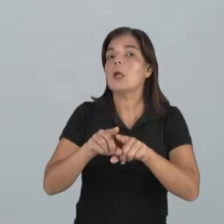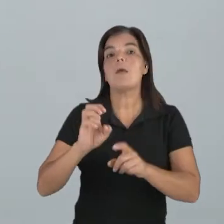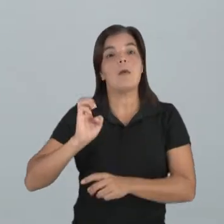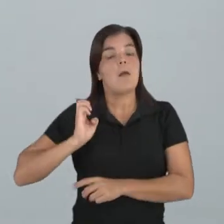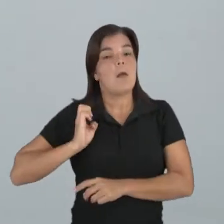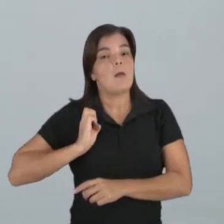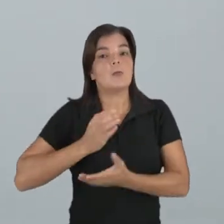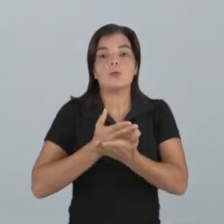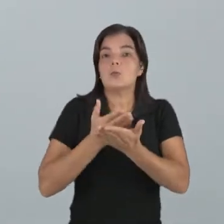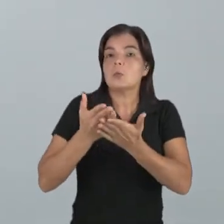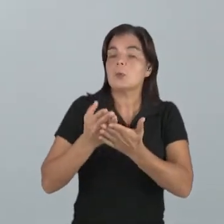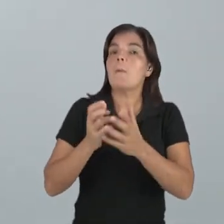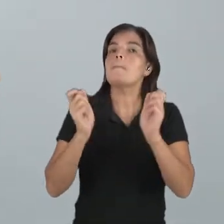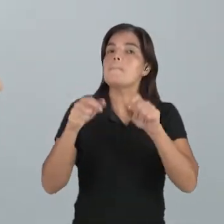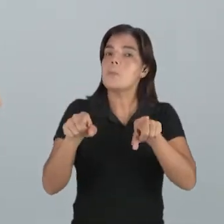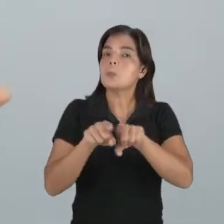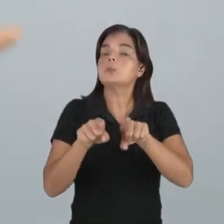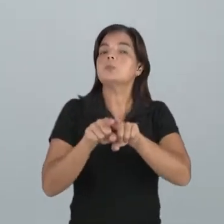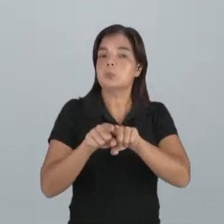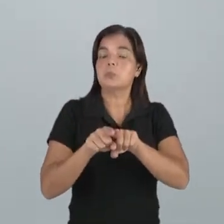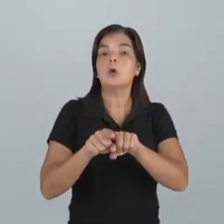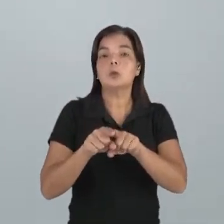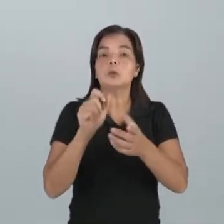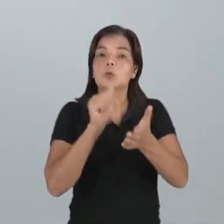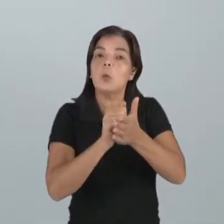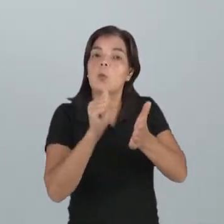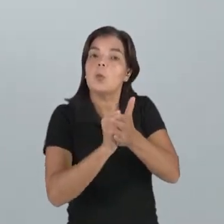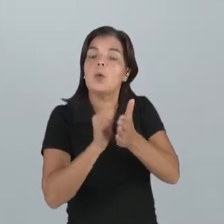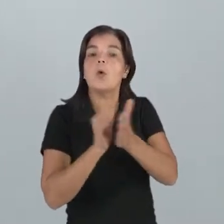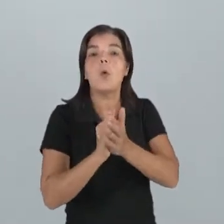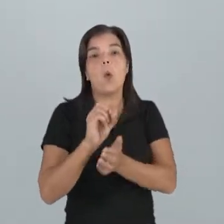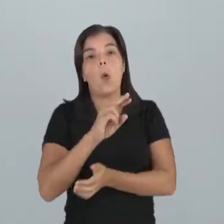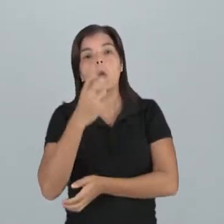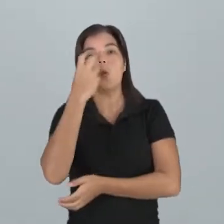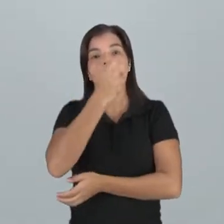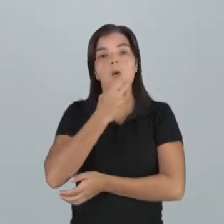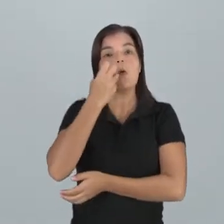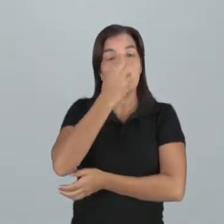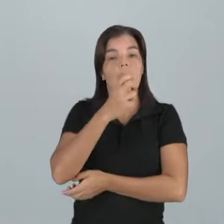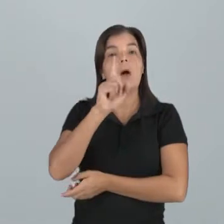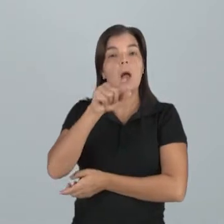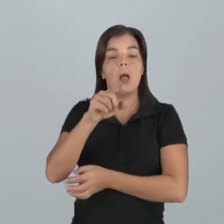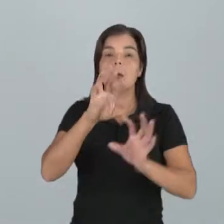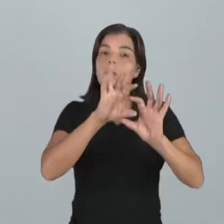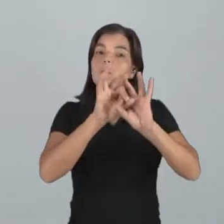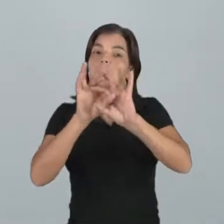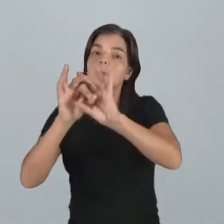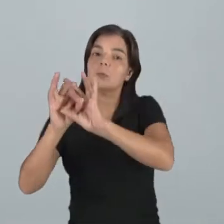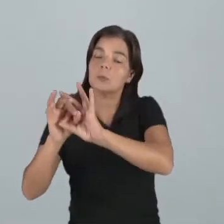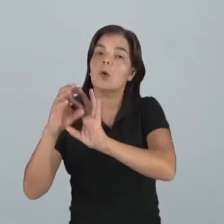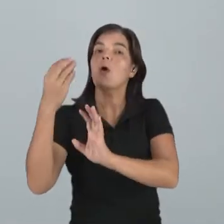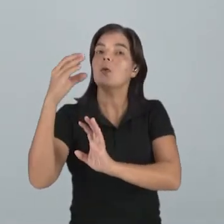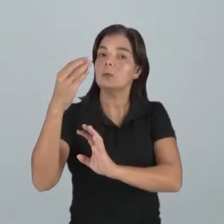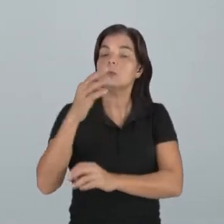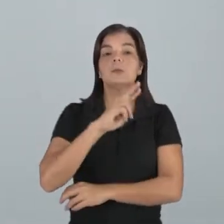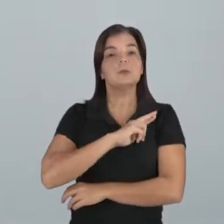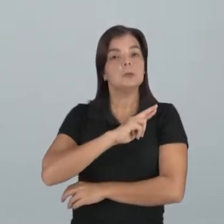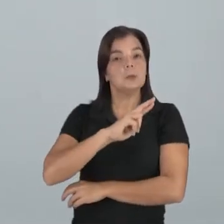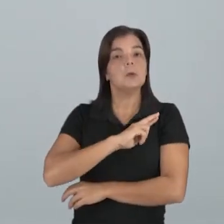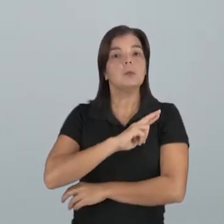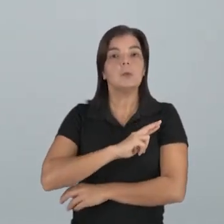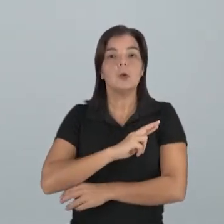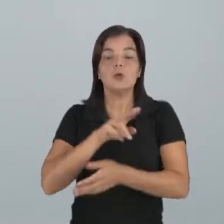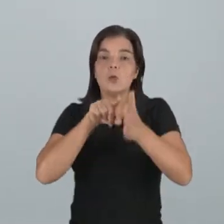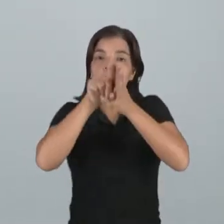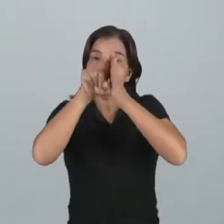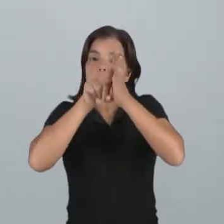éticas, princípios éticos, pode ter uma tradição escrita, pode ter uma tradição oral. É isso que no seu contexto, ciências da religião